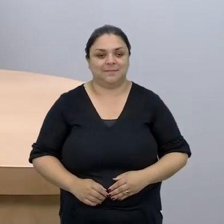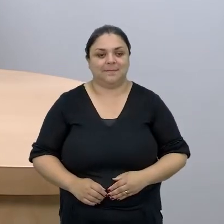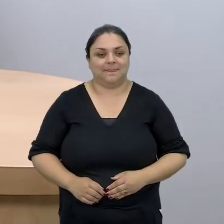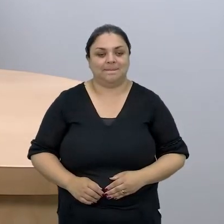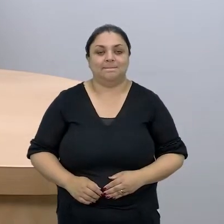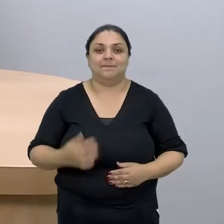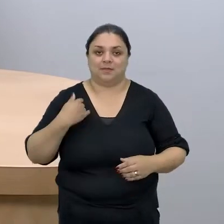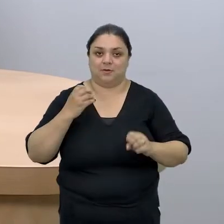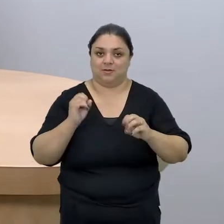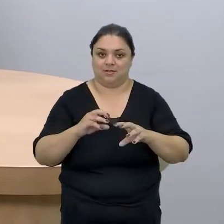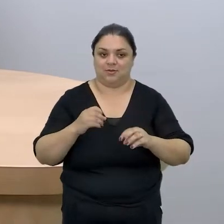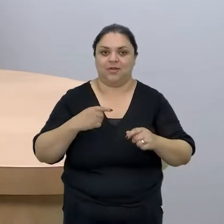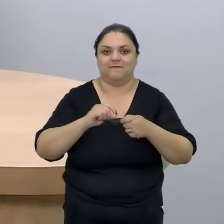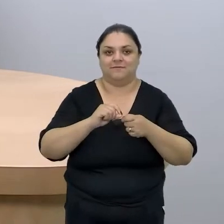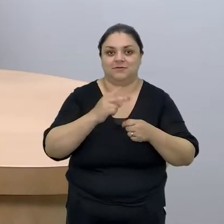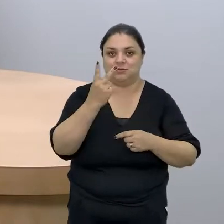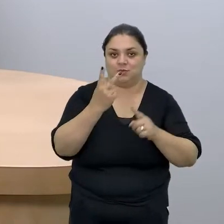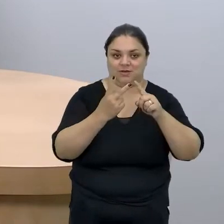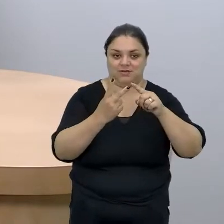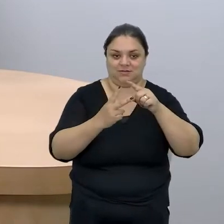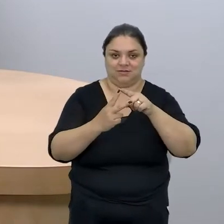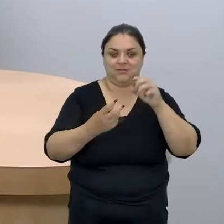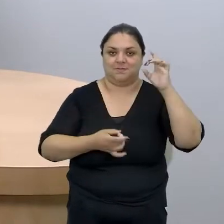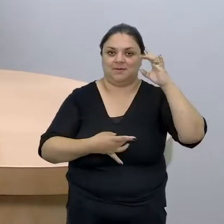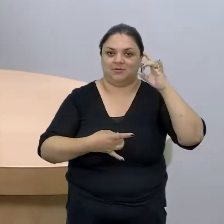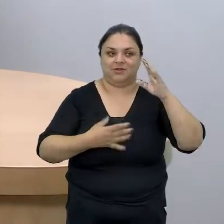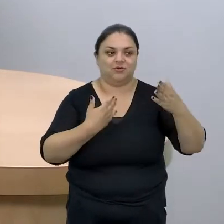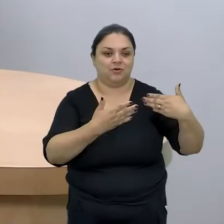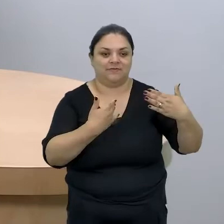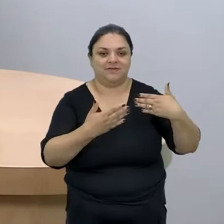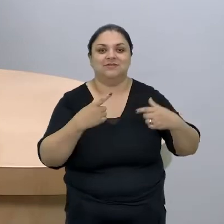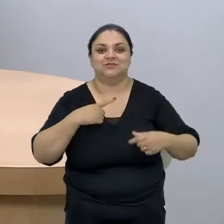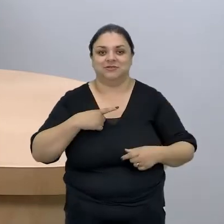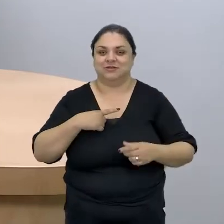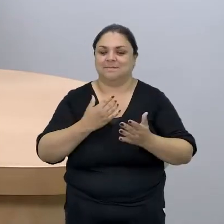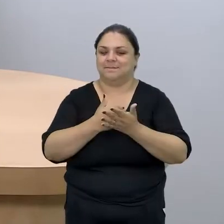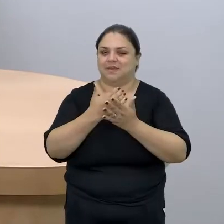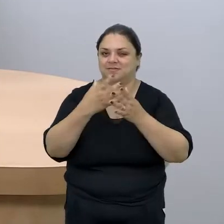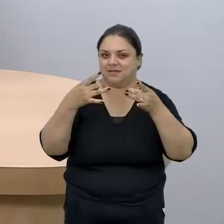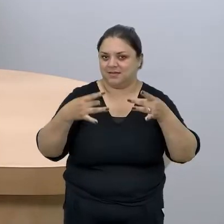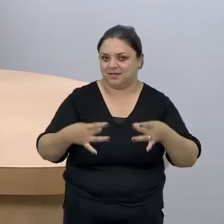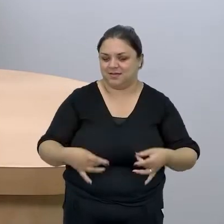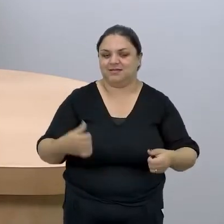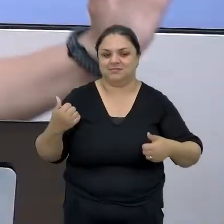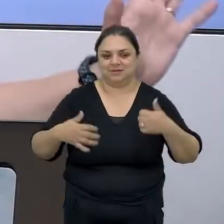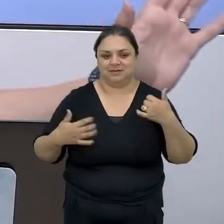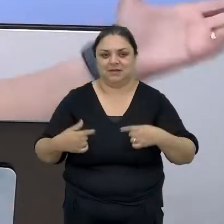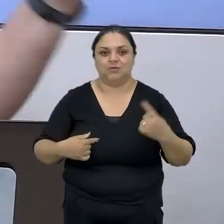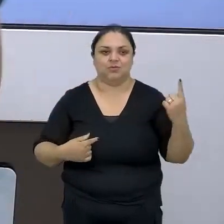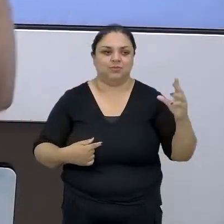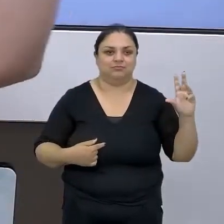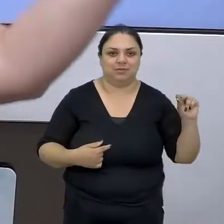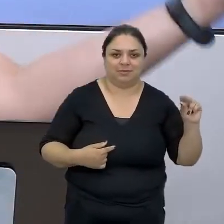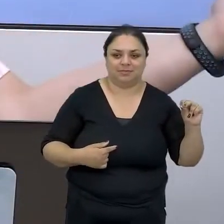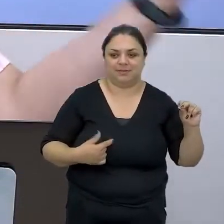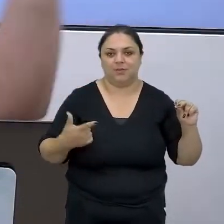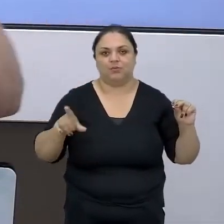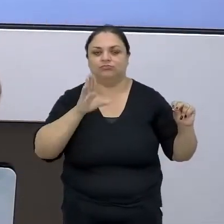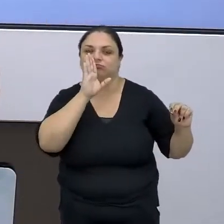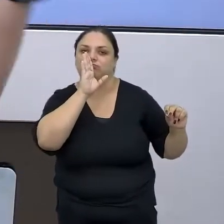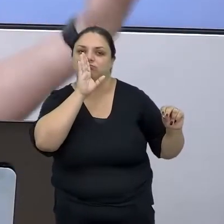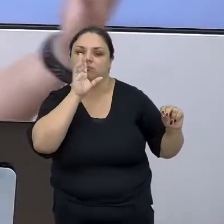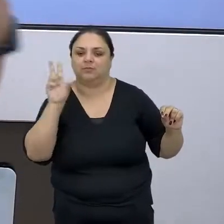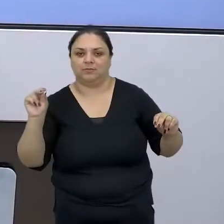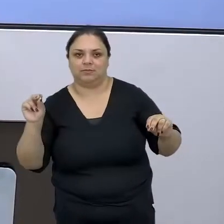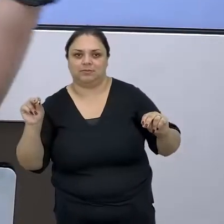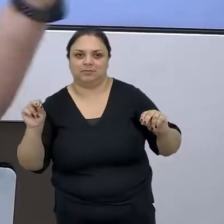fiz 2, essa e tem a outra que são 2 personagens conversando. Que aí já fiz um pouquinho Sim. mais elaborado. Então um fala, o outro fica esperando, aí depois o outro fala, o outro fica